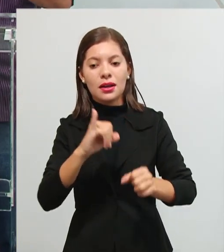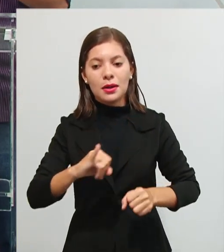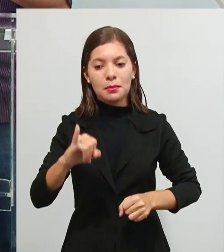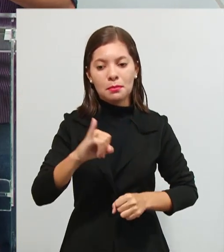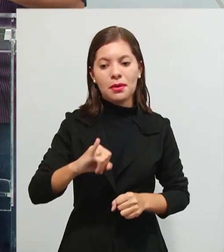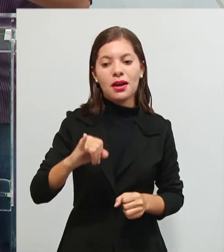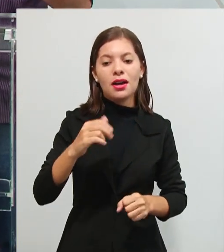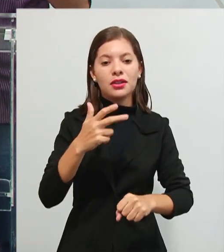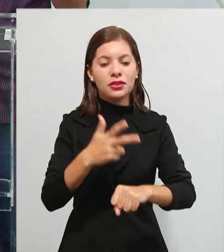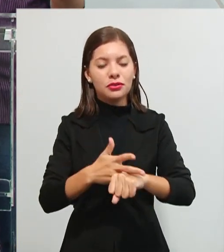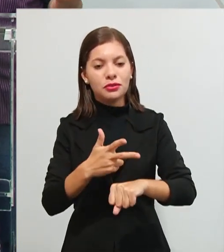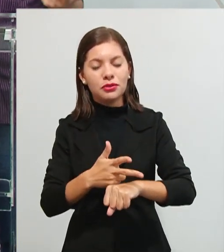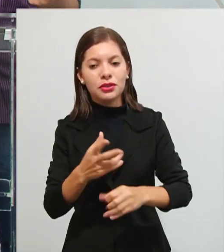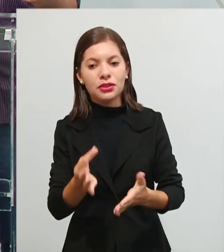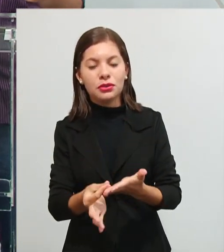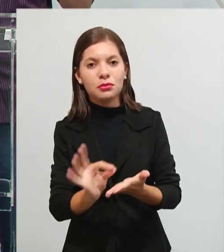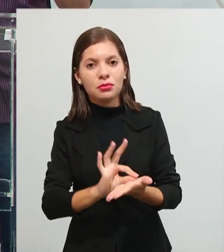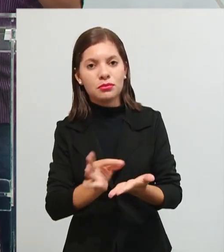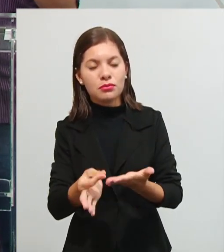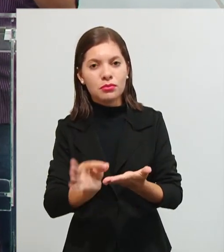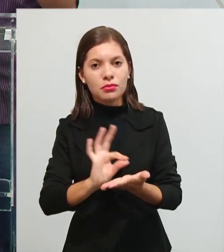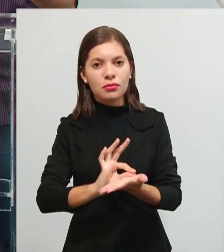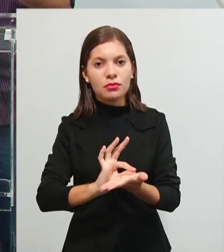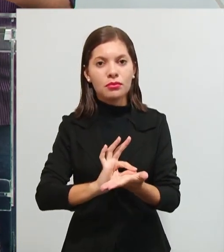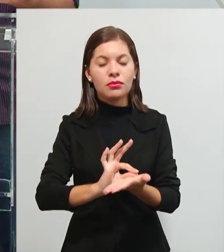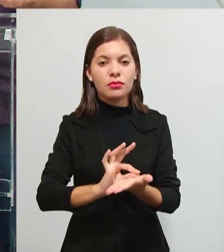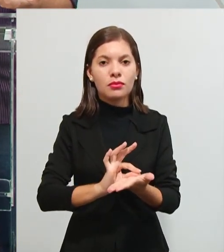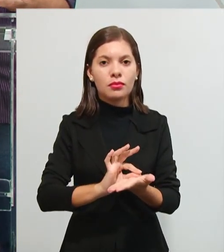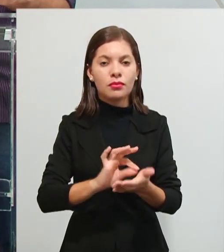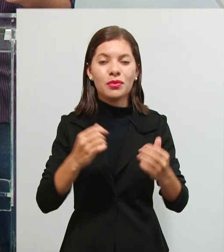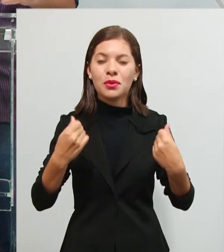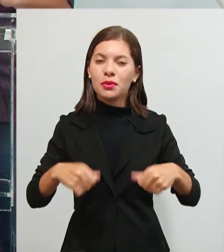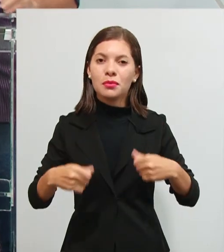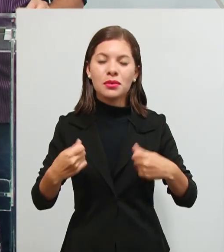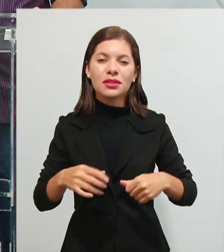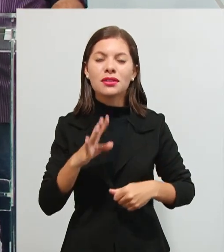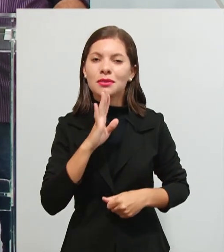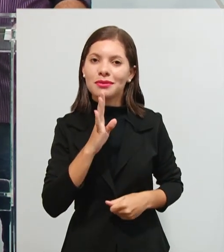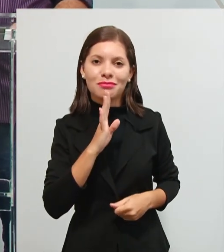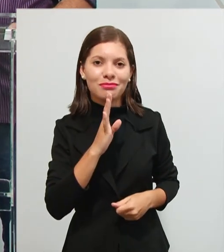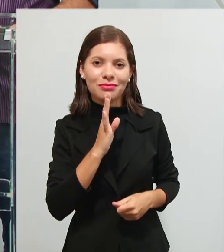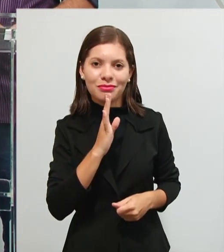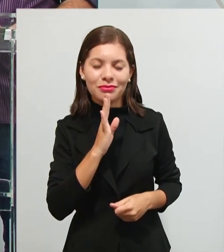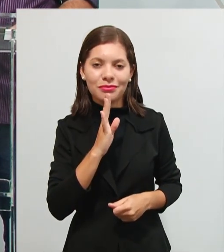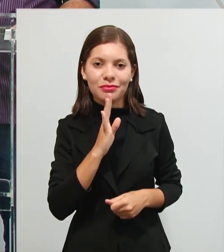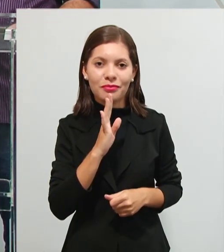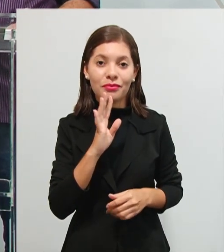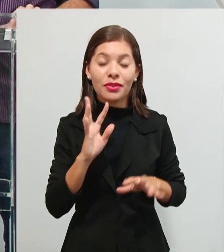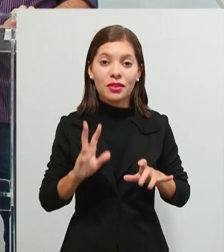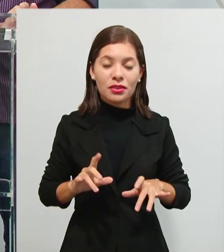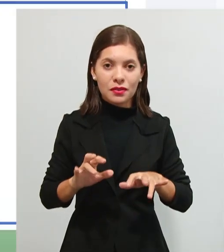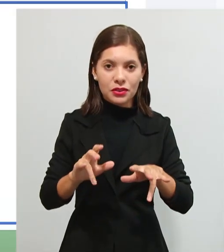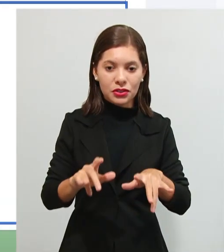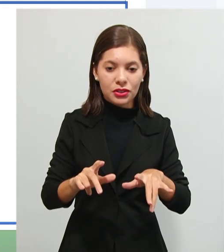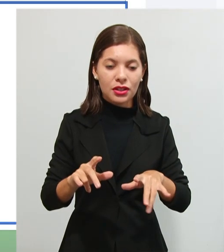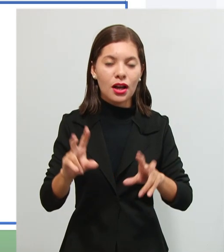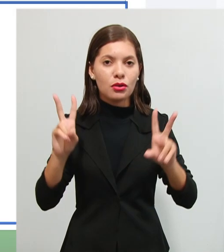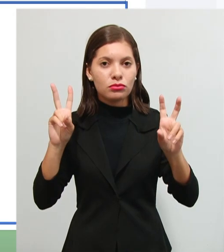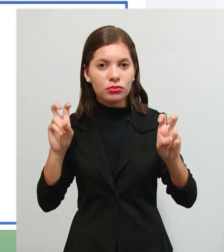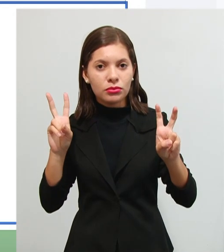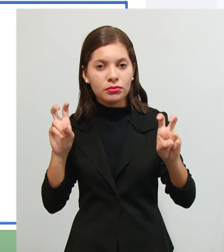uma página HTML, mas sem ter que conhecer os recursos HTML. Então você vai digitar o